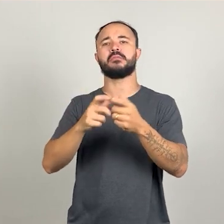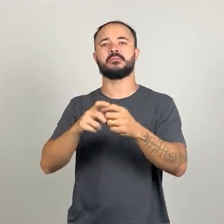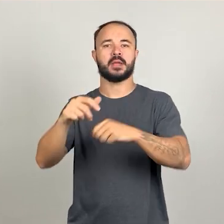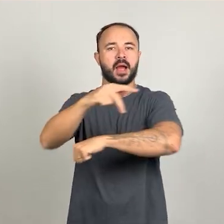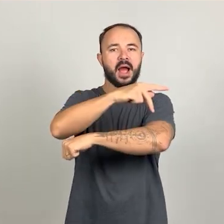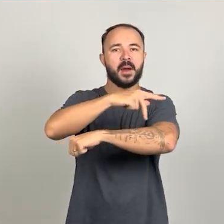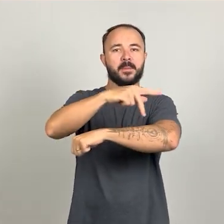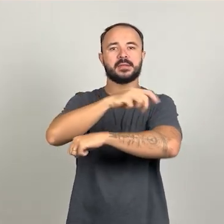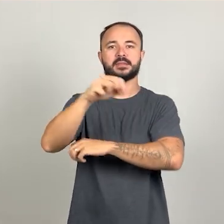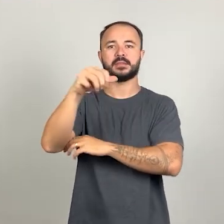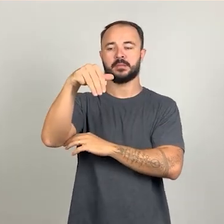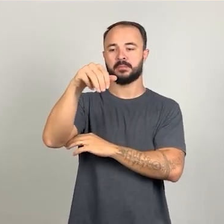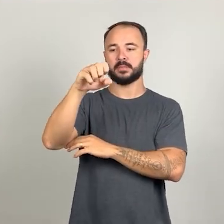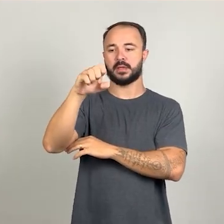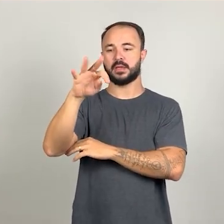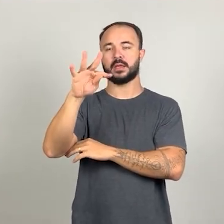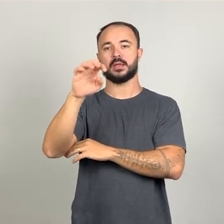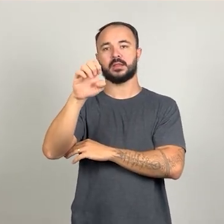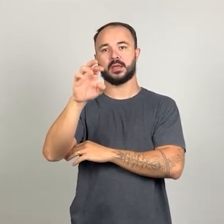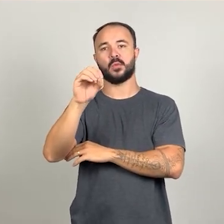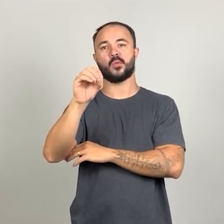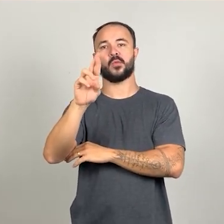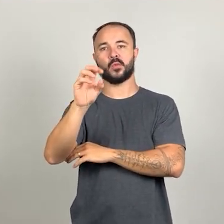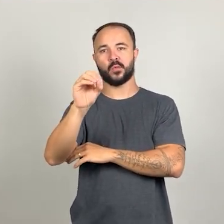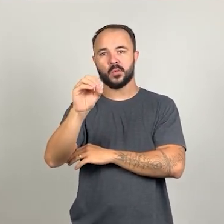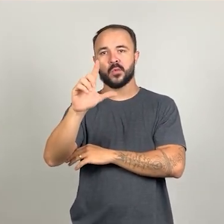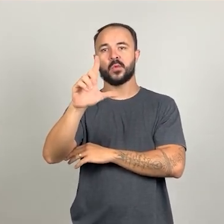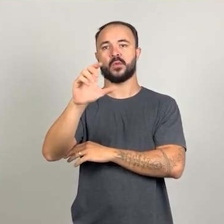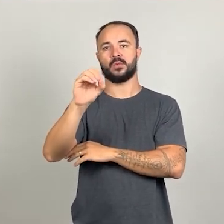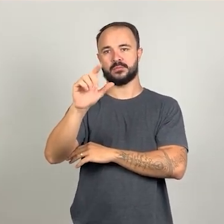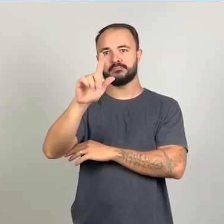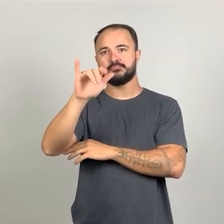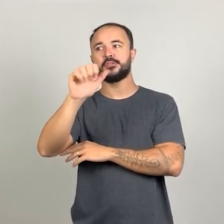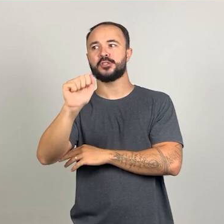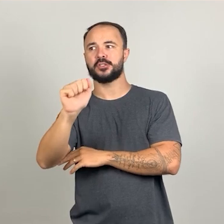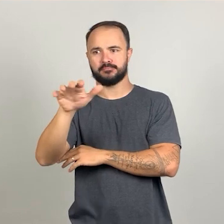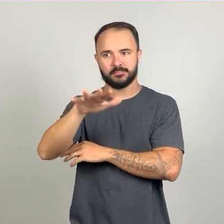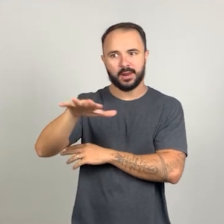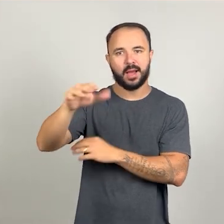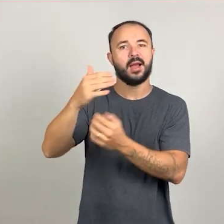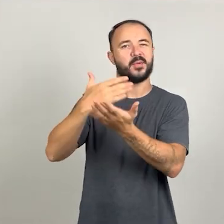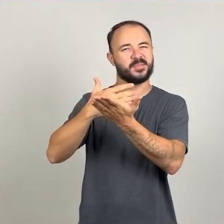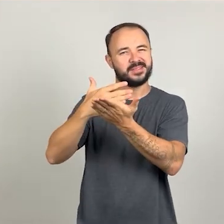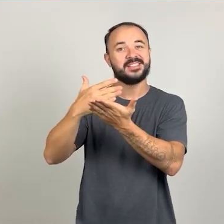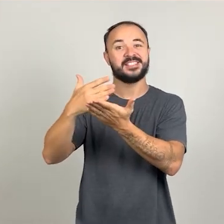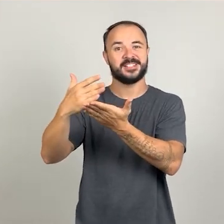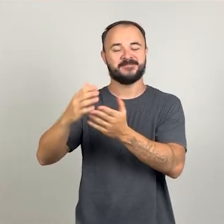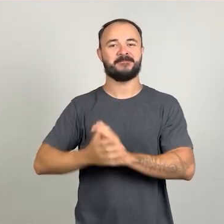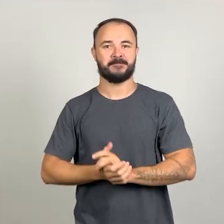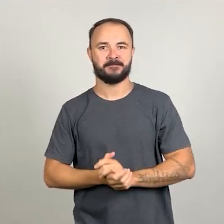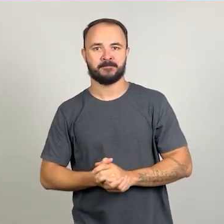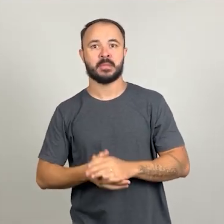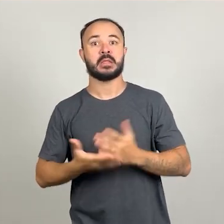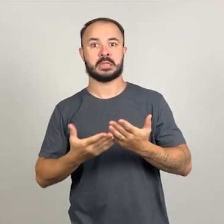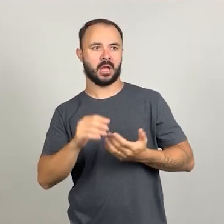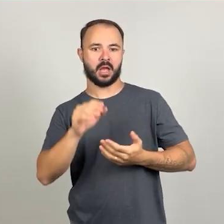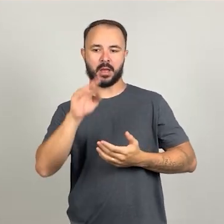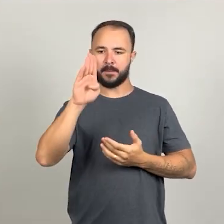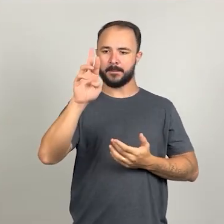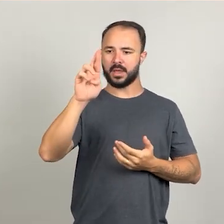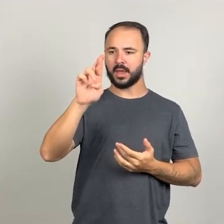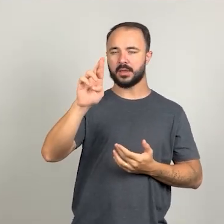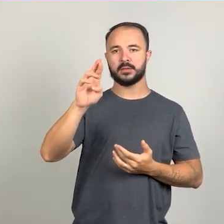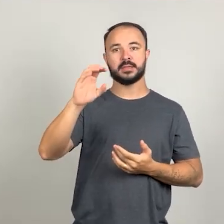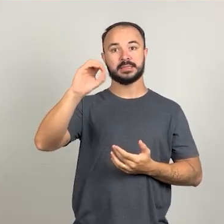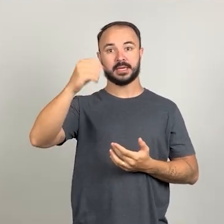né? Rua 15 de Novembro, foi por ali que a cidade começou. E a BR-010 ficava um pouquinho distante. O que